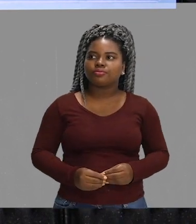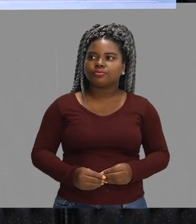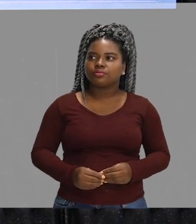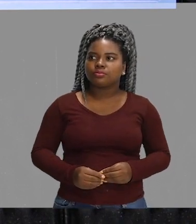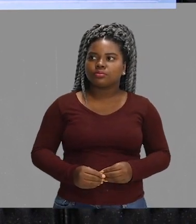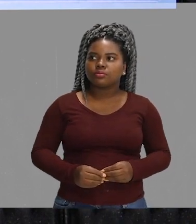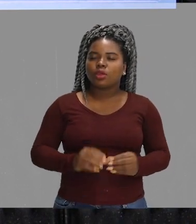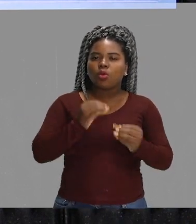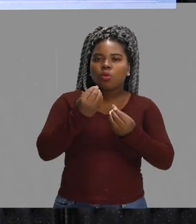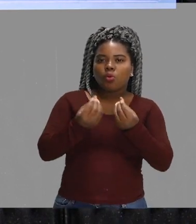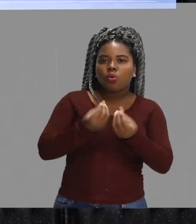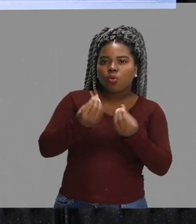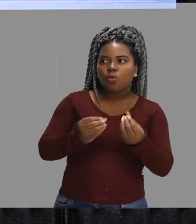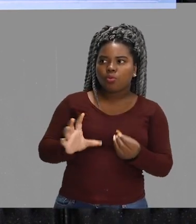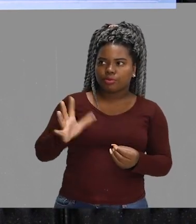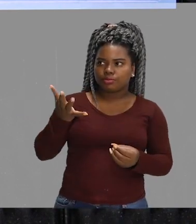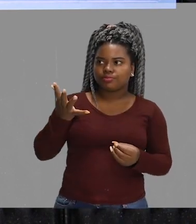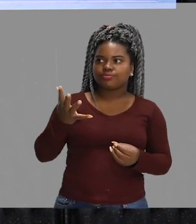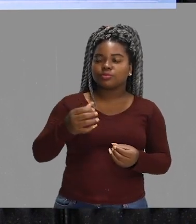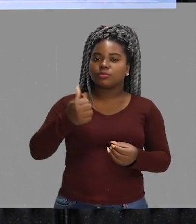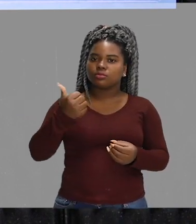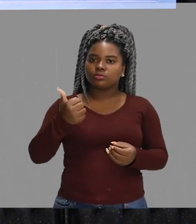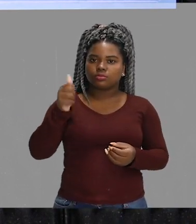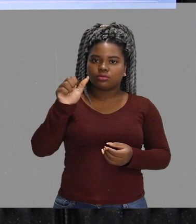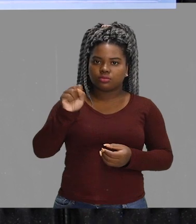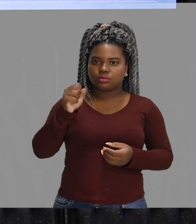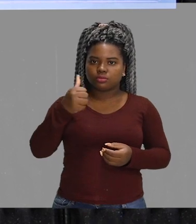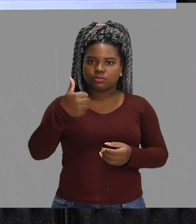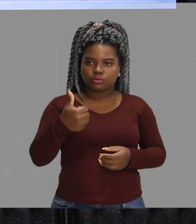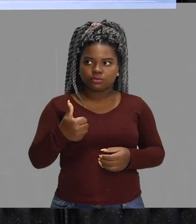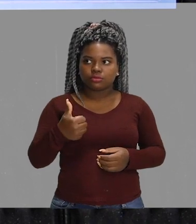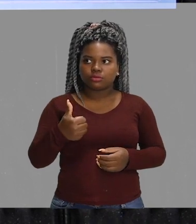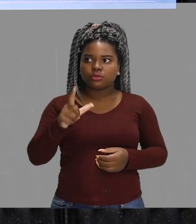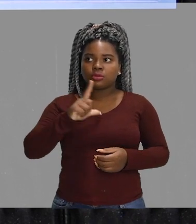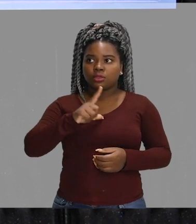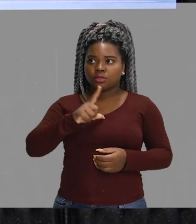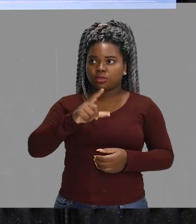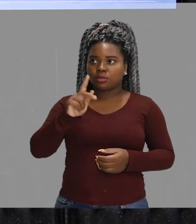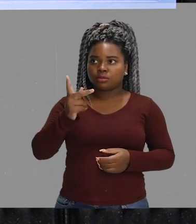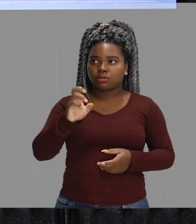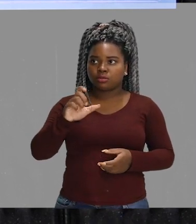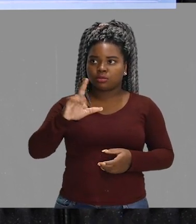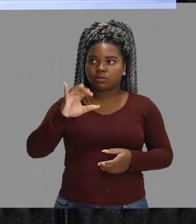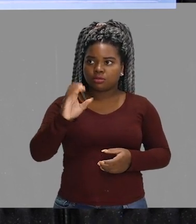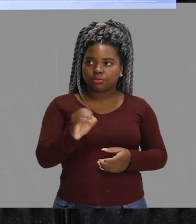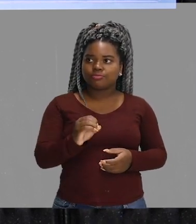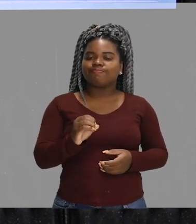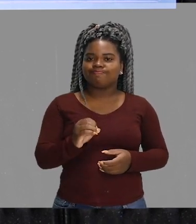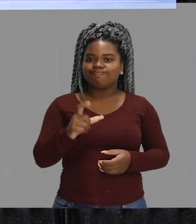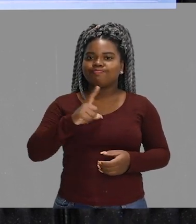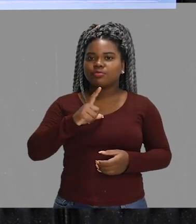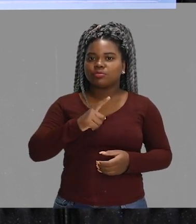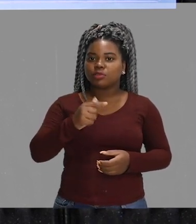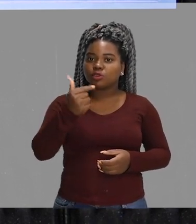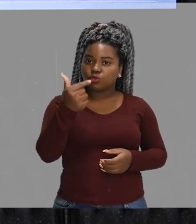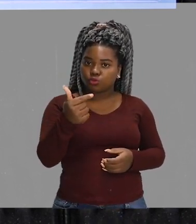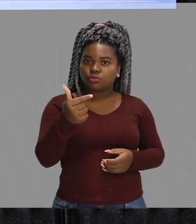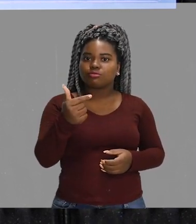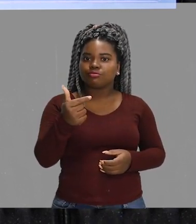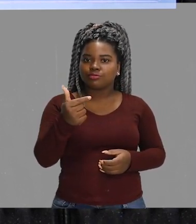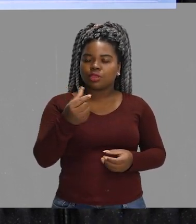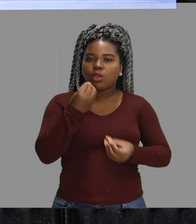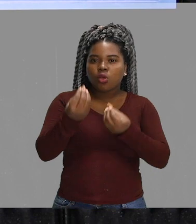S, P, D e E. Esse elétron está localizado no subnível P. E o subnível